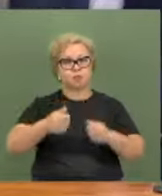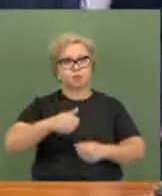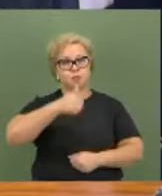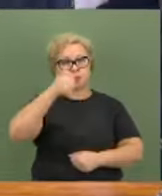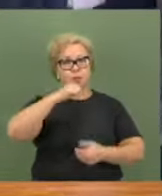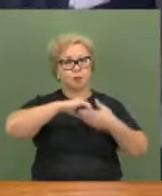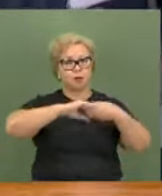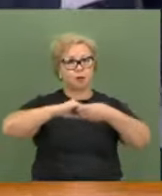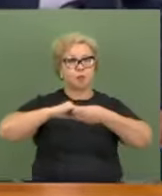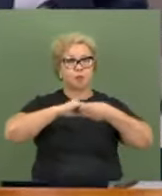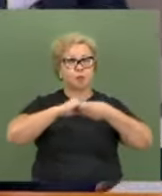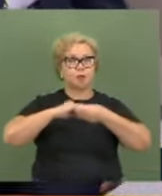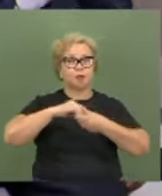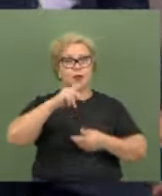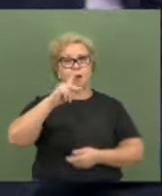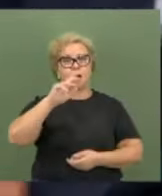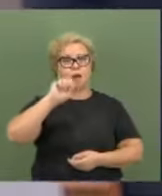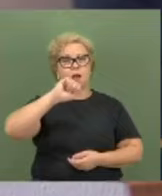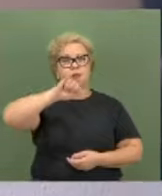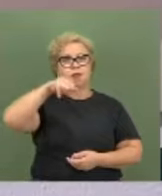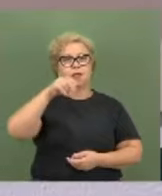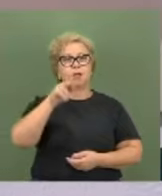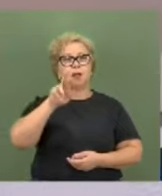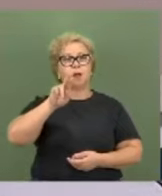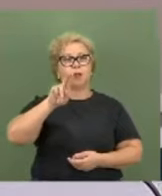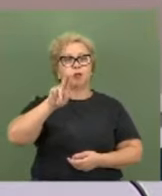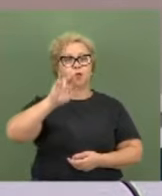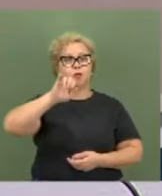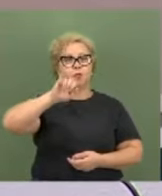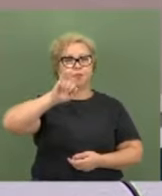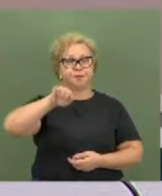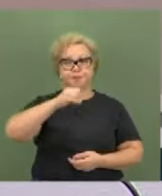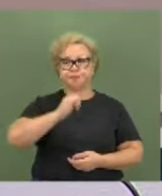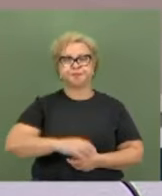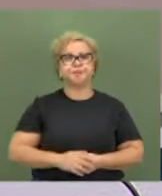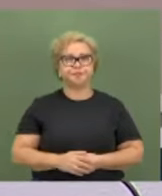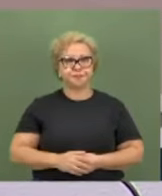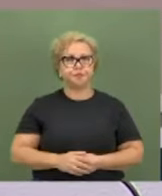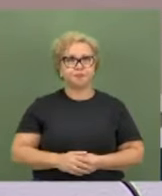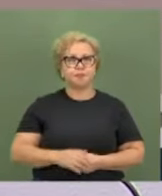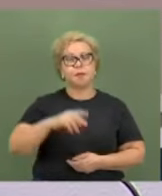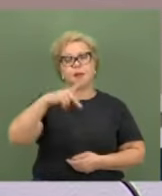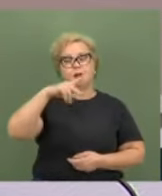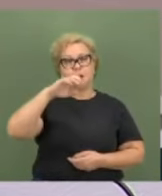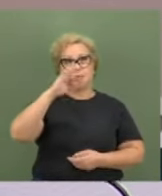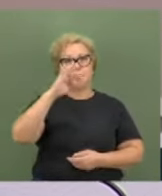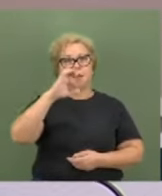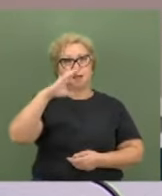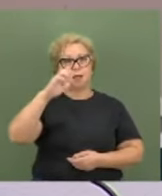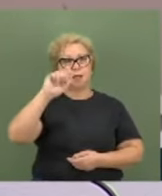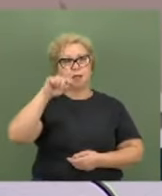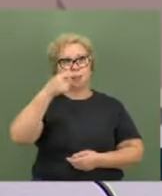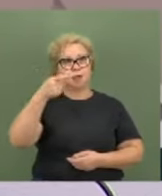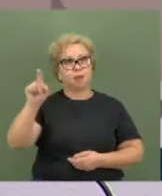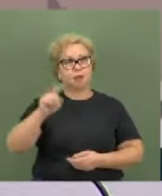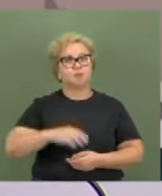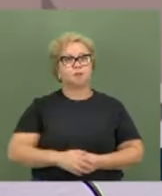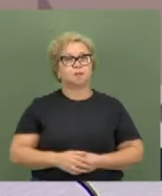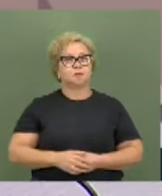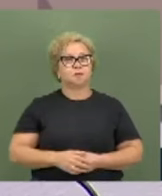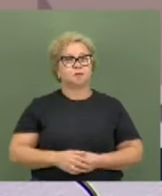cumprimentar aqui o Jorge Cajuru, o senador Sérgio Petacão e todos os demais presentes aqui, agradecer a oportunidade de me darem voz e de